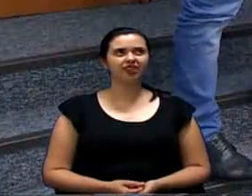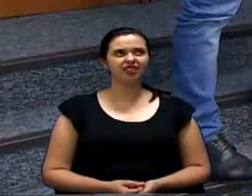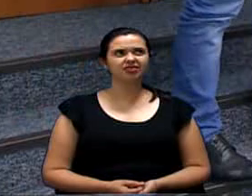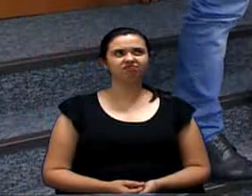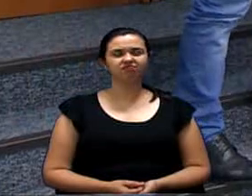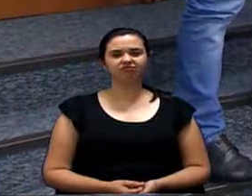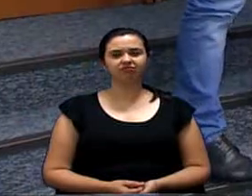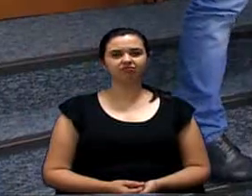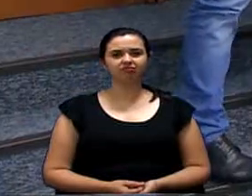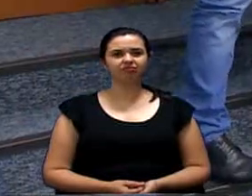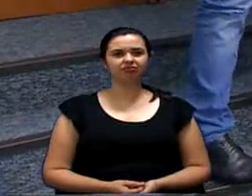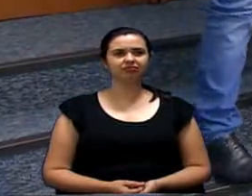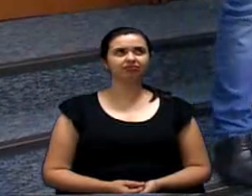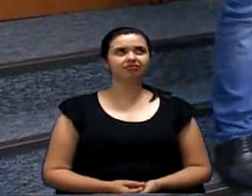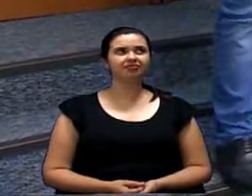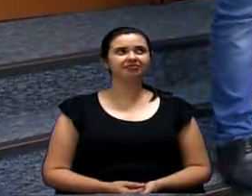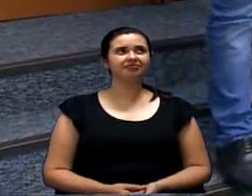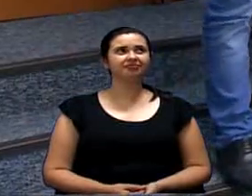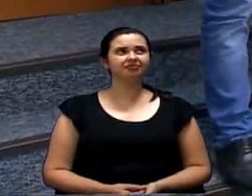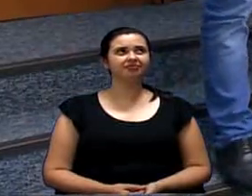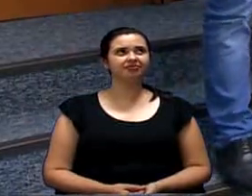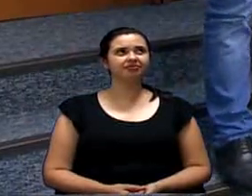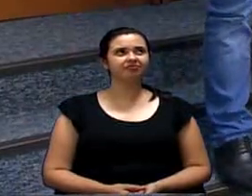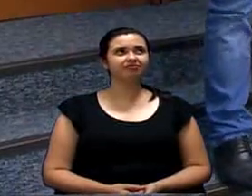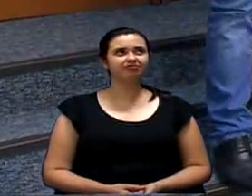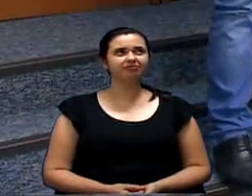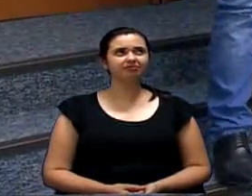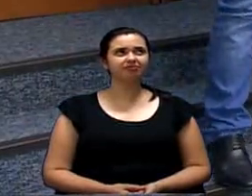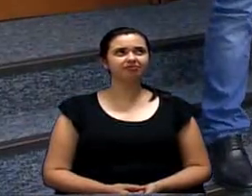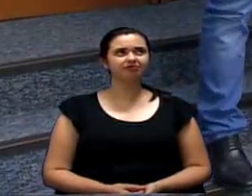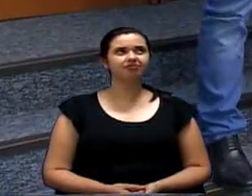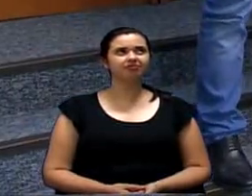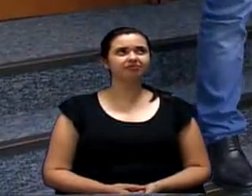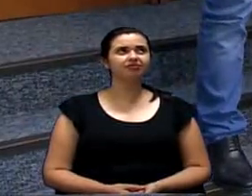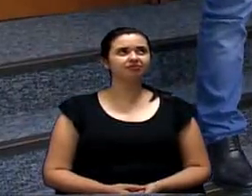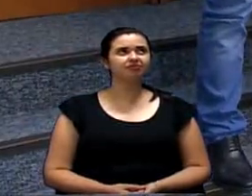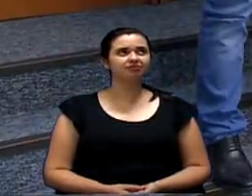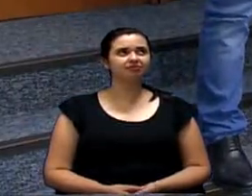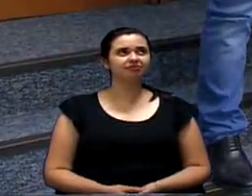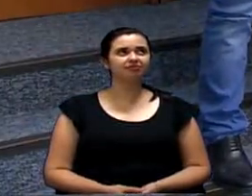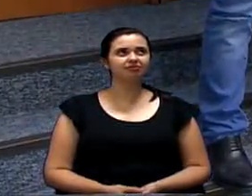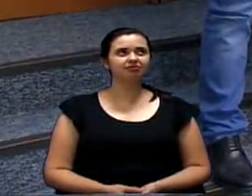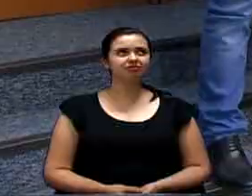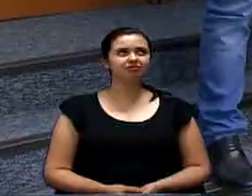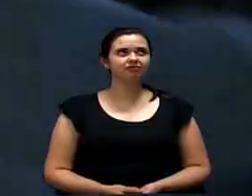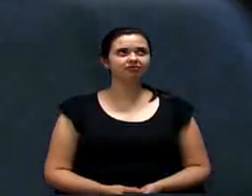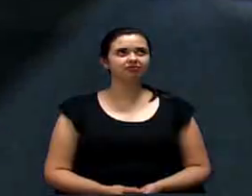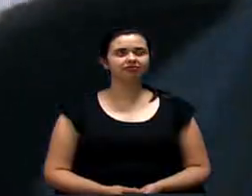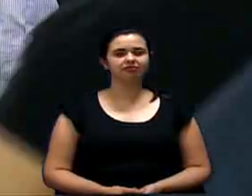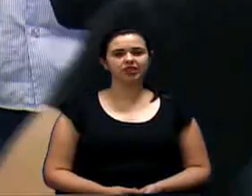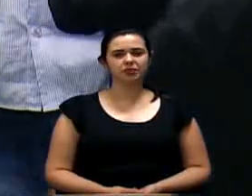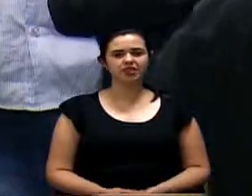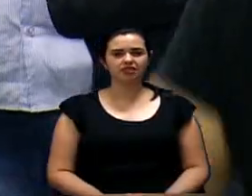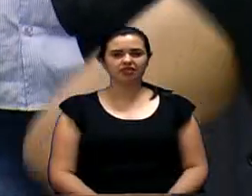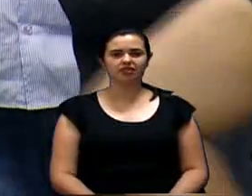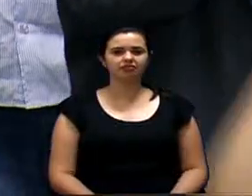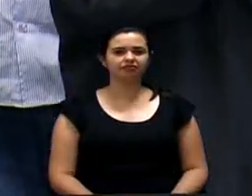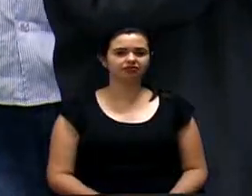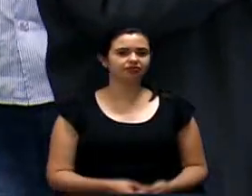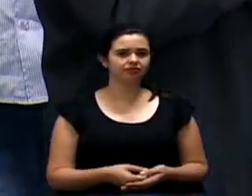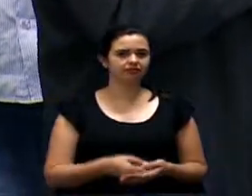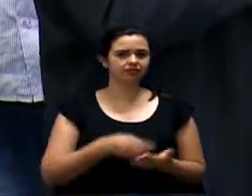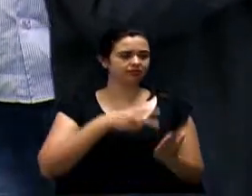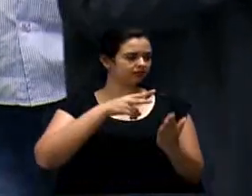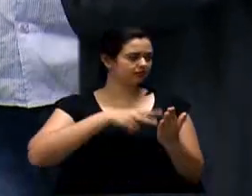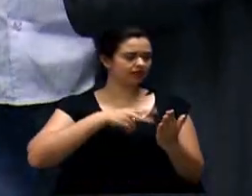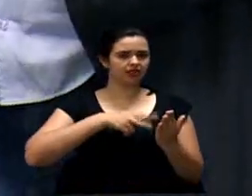Eu gostaria, vou passar aqui para o nosso radialista, né? Locutor, para poder ter aí para fazer a leitura dos